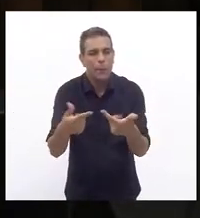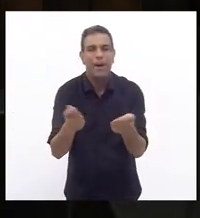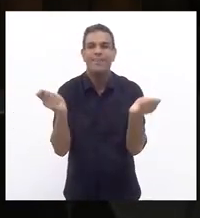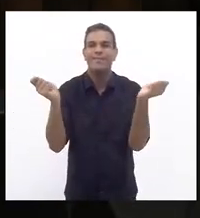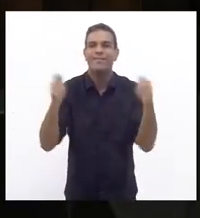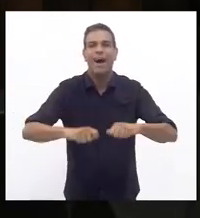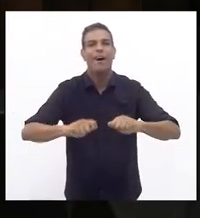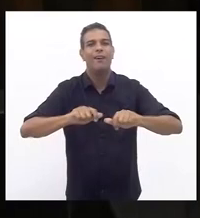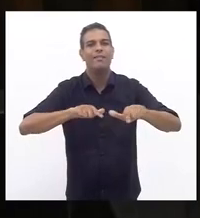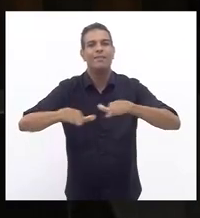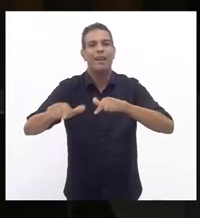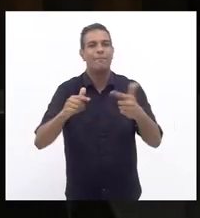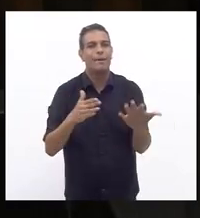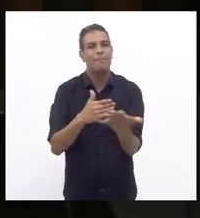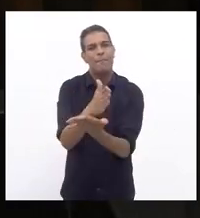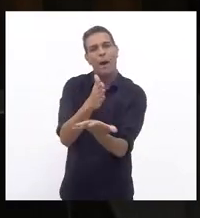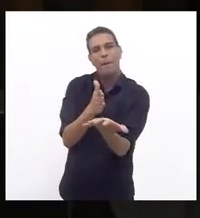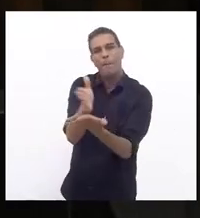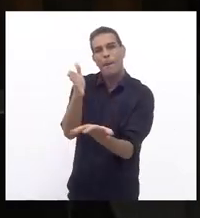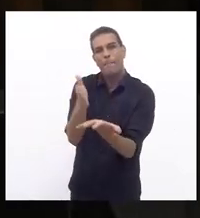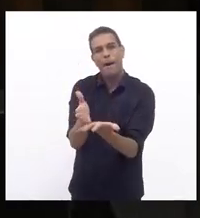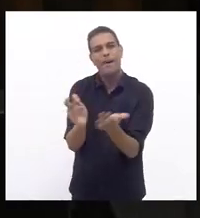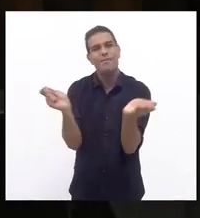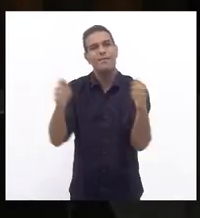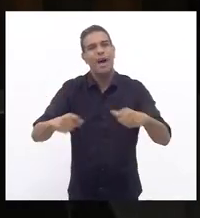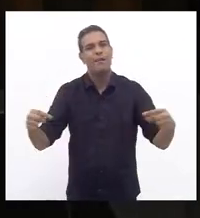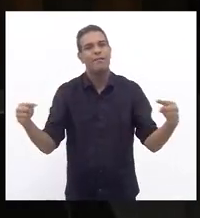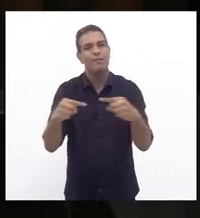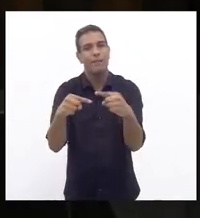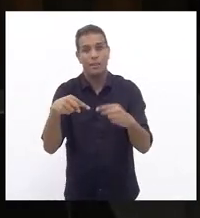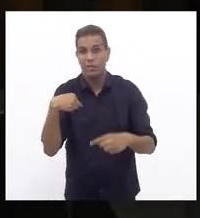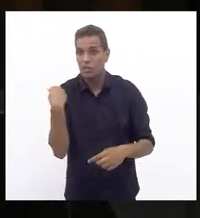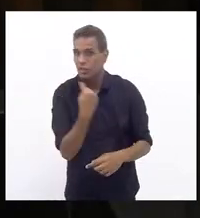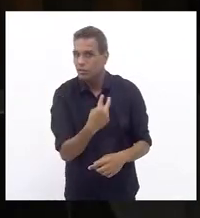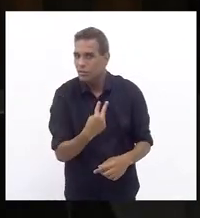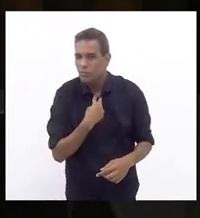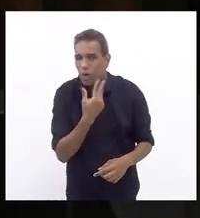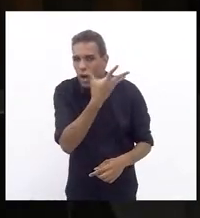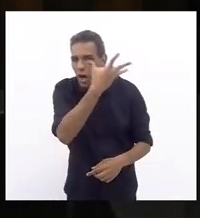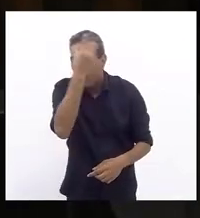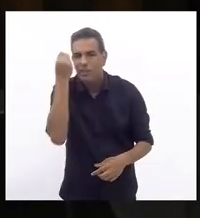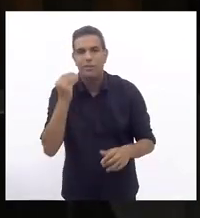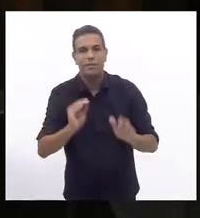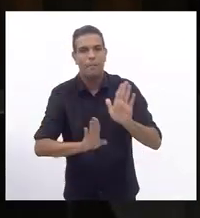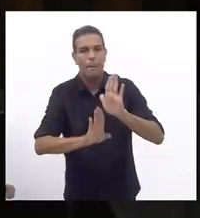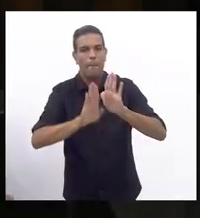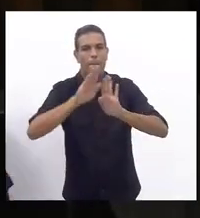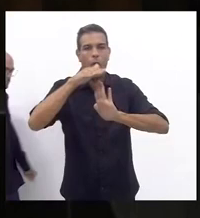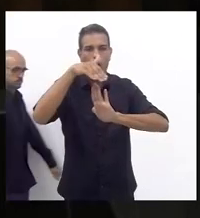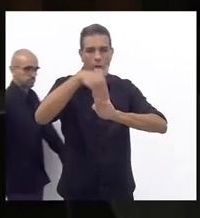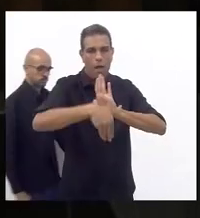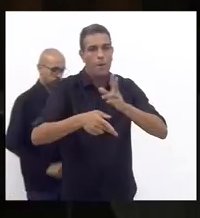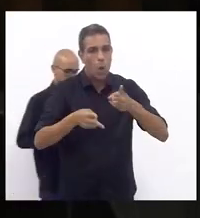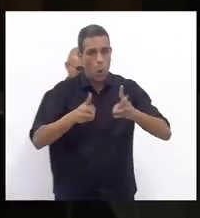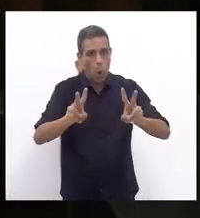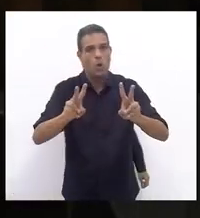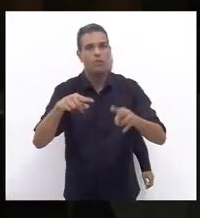qualidade administrativa. Nós não podemos ampliar o número de desempregados, como bem falou aqui